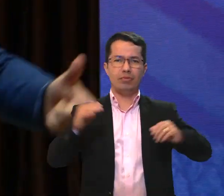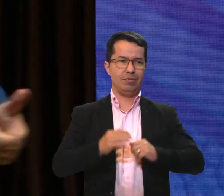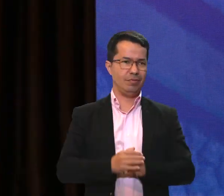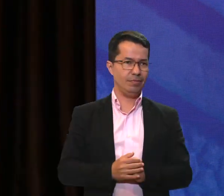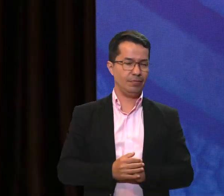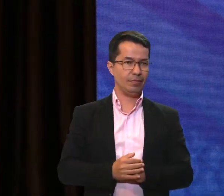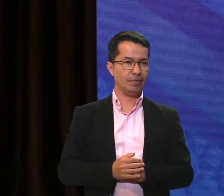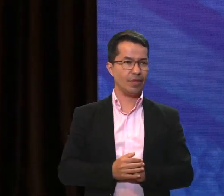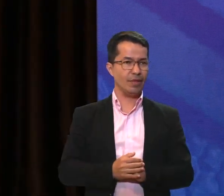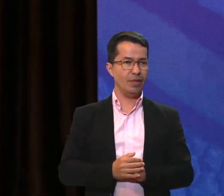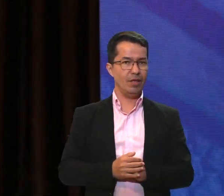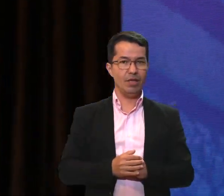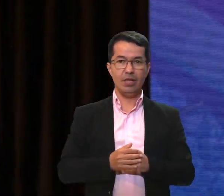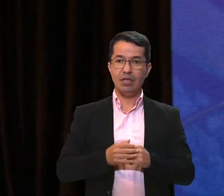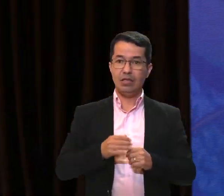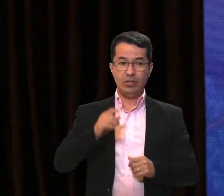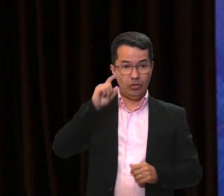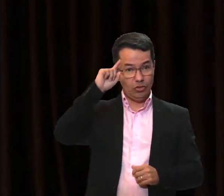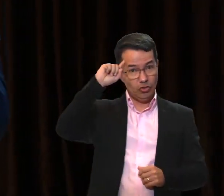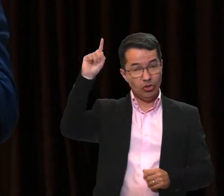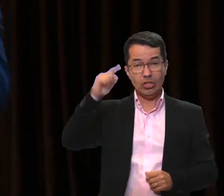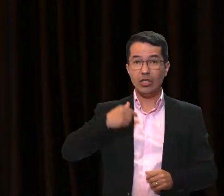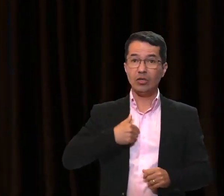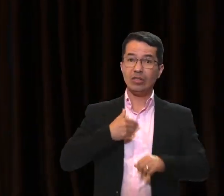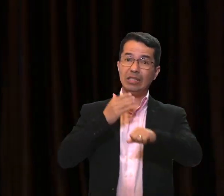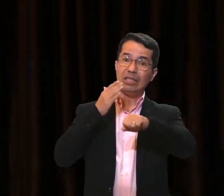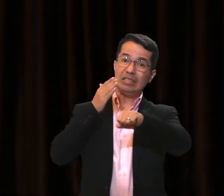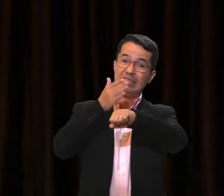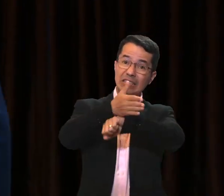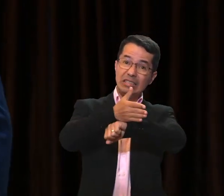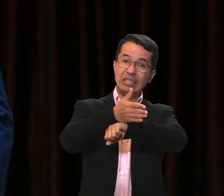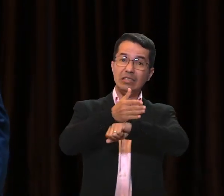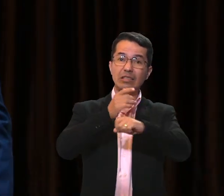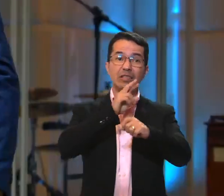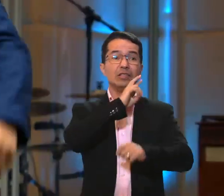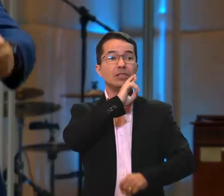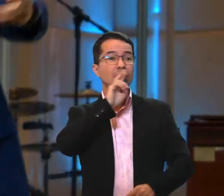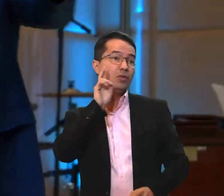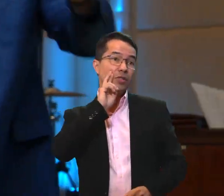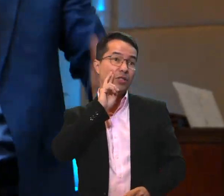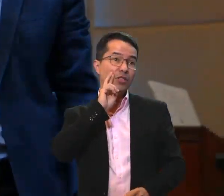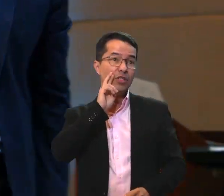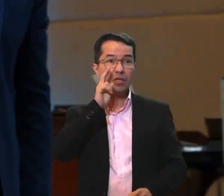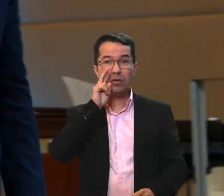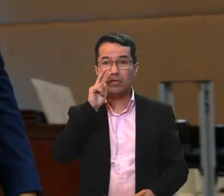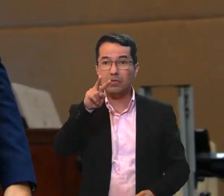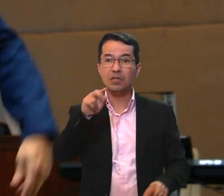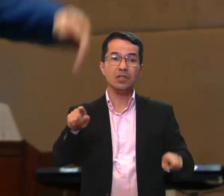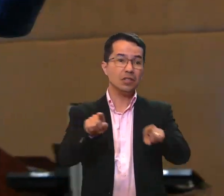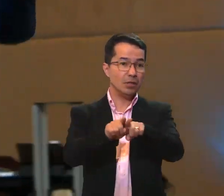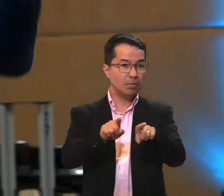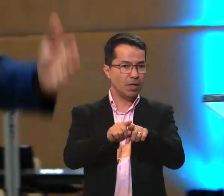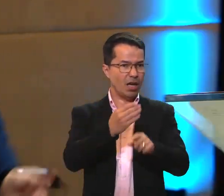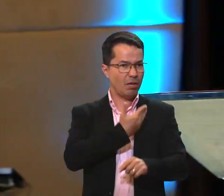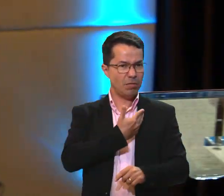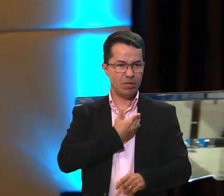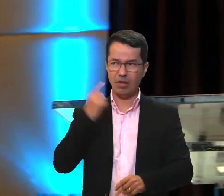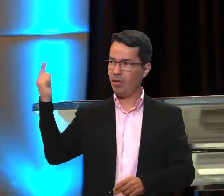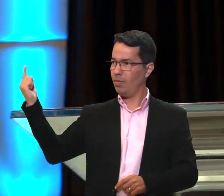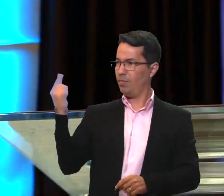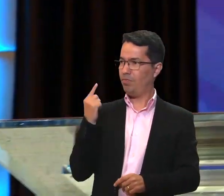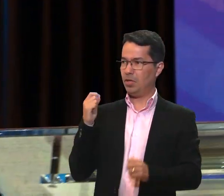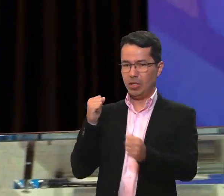dias, e um amigo de infância, não é crente, Michel, veio me dar um abraço. Eu participava das lives de oração, eu falei: mas você nem é crente,